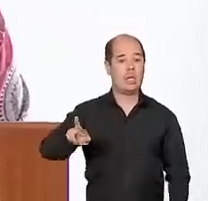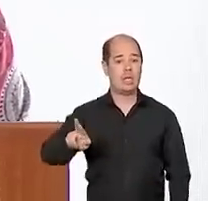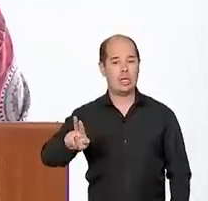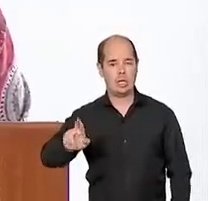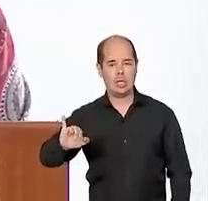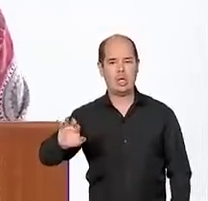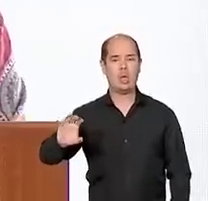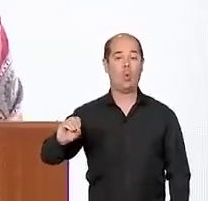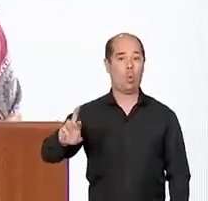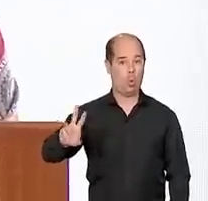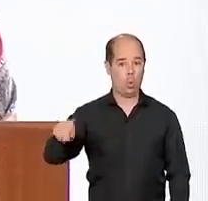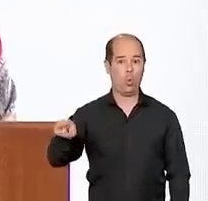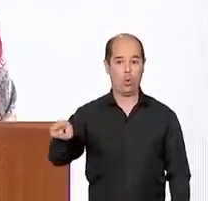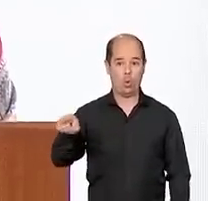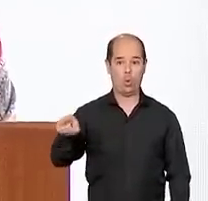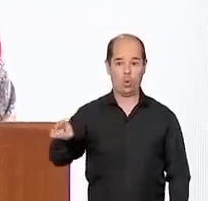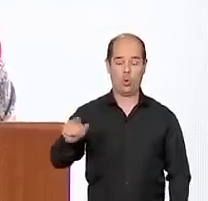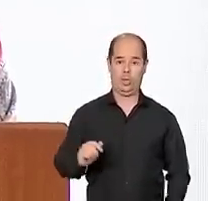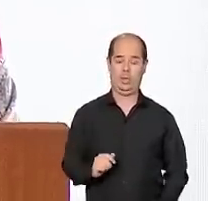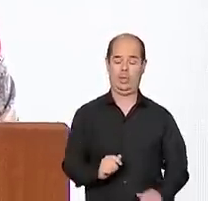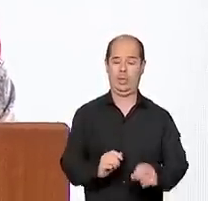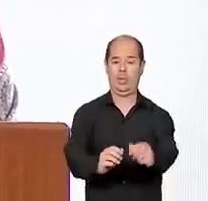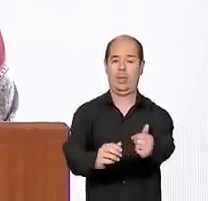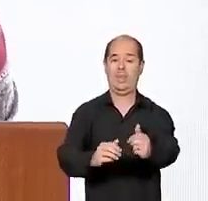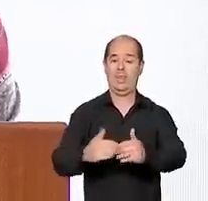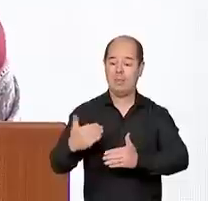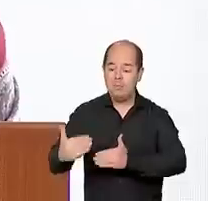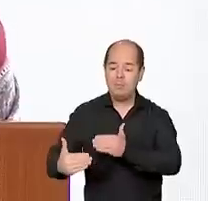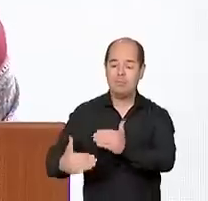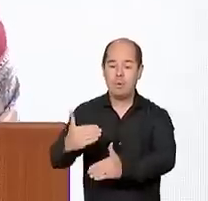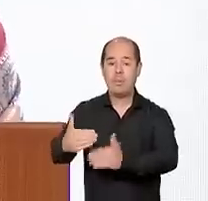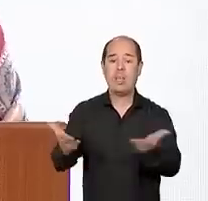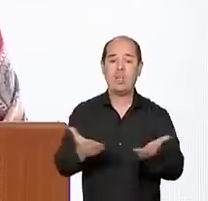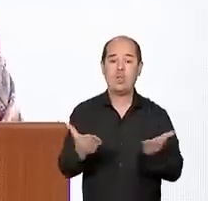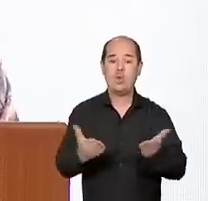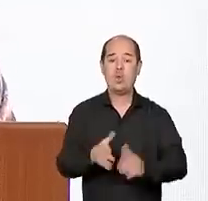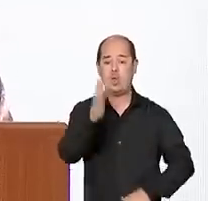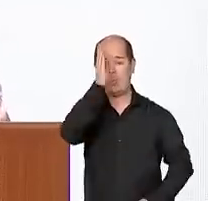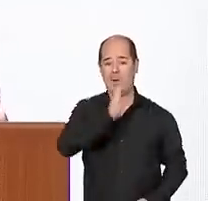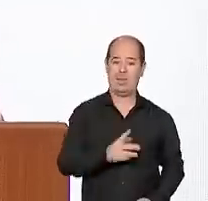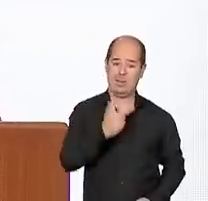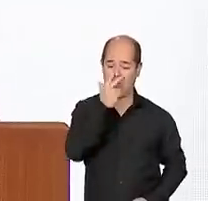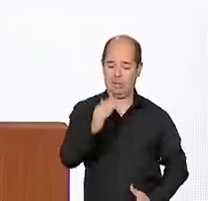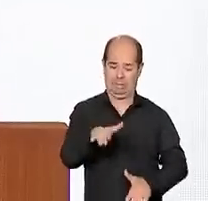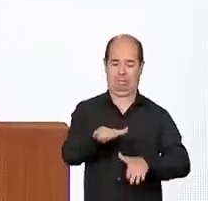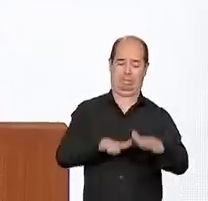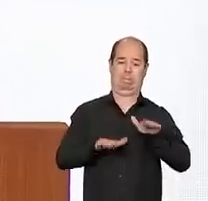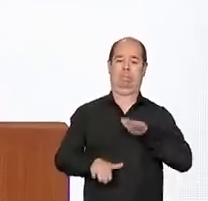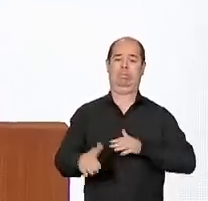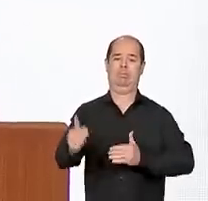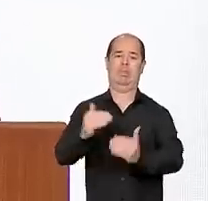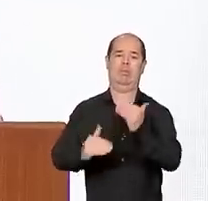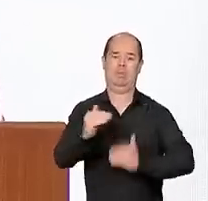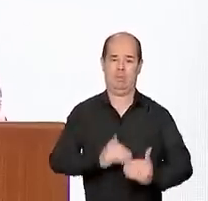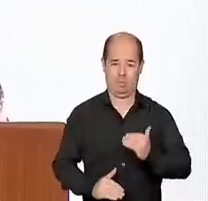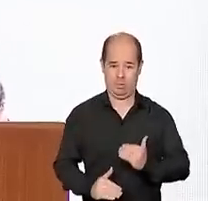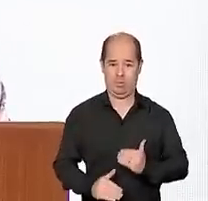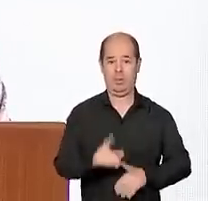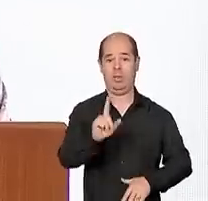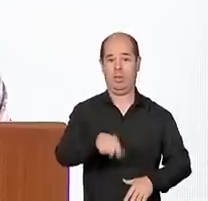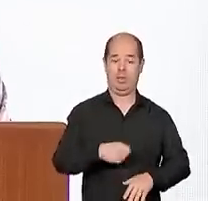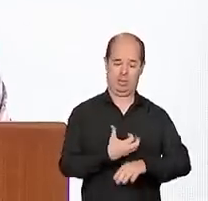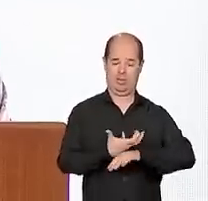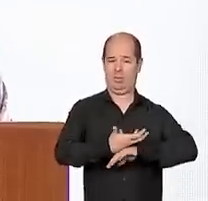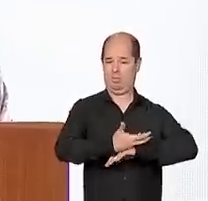e infelizmente o Brasil hoje retrocedeu. Essa que é a verdade revelada pela pandemia